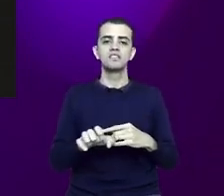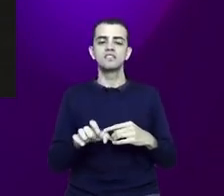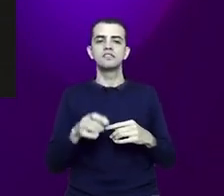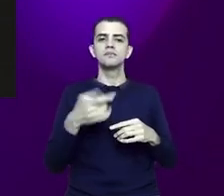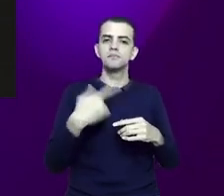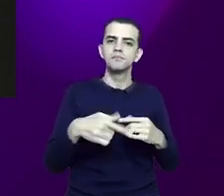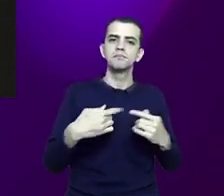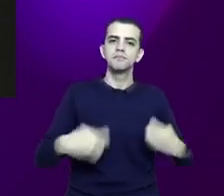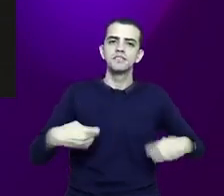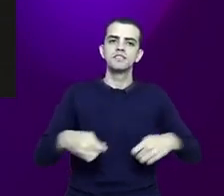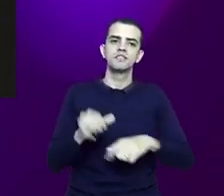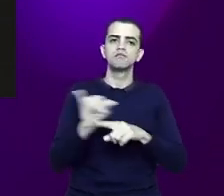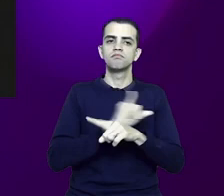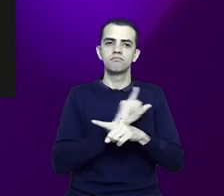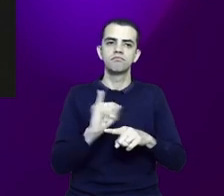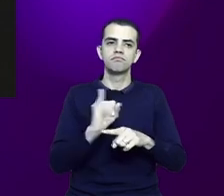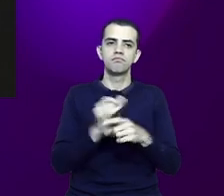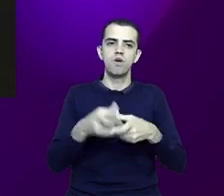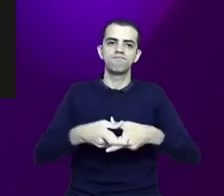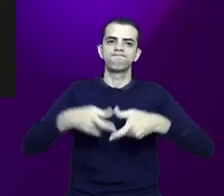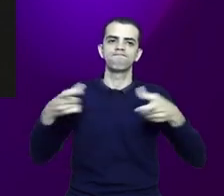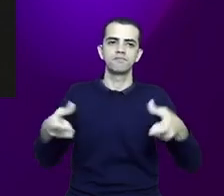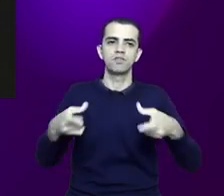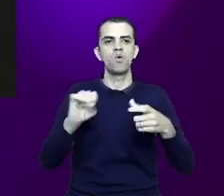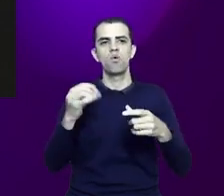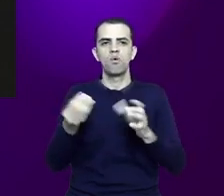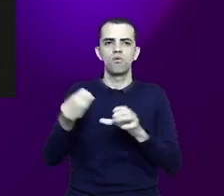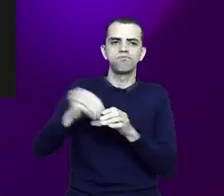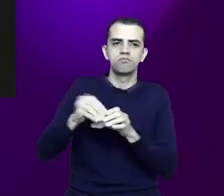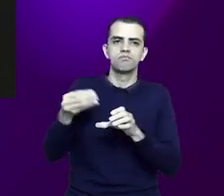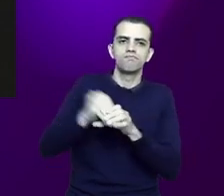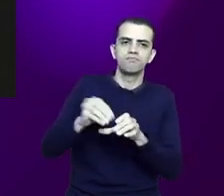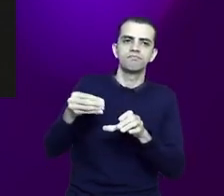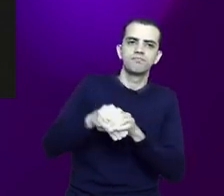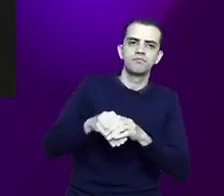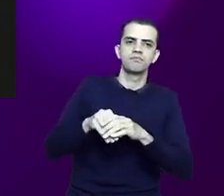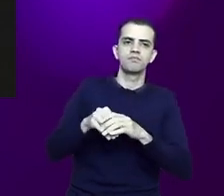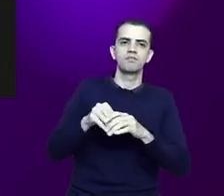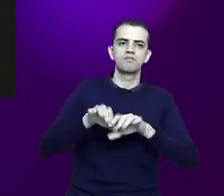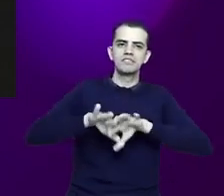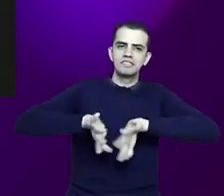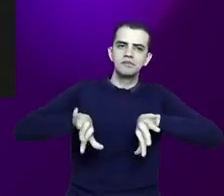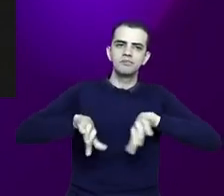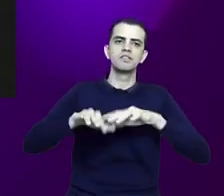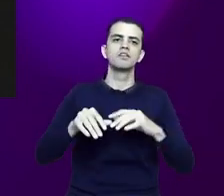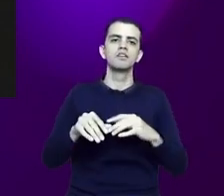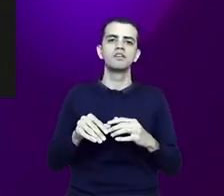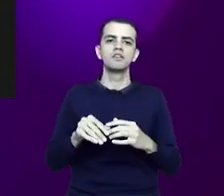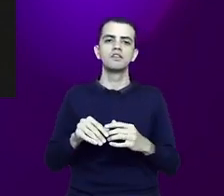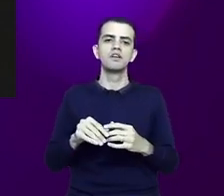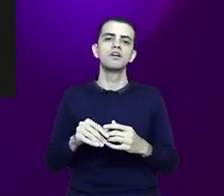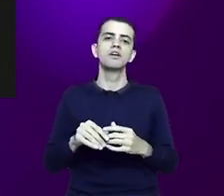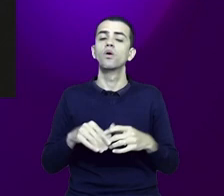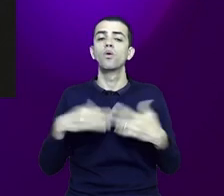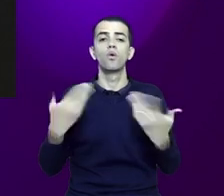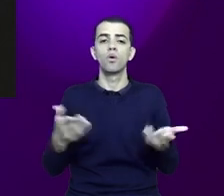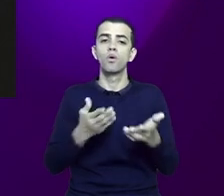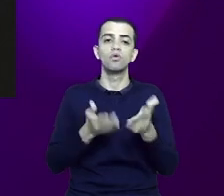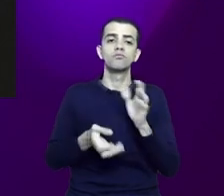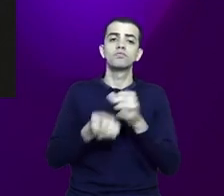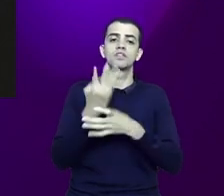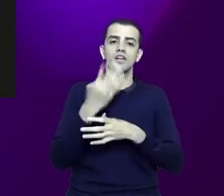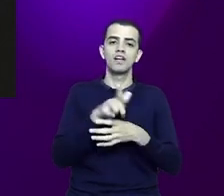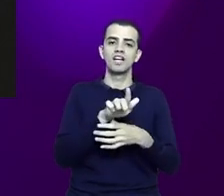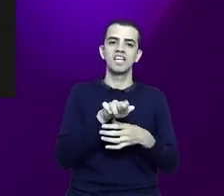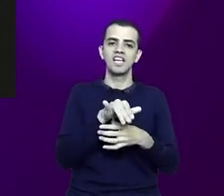de um augmentation, de um enxerto, alguma coisa de uma forma um pouco separada. A criação de guias